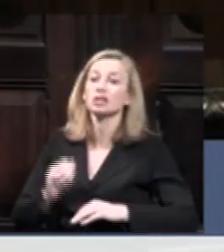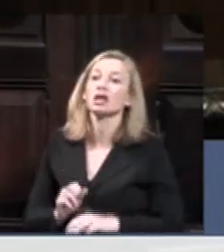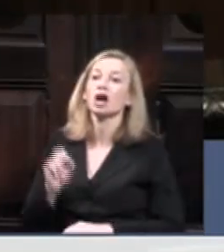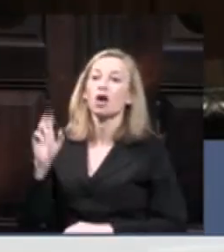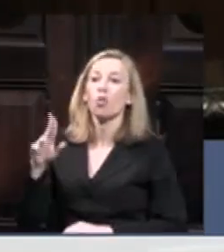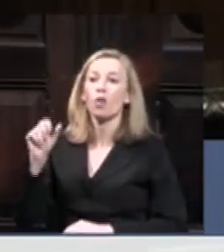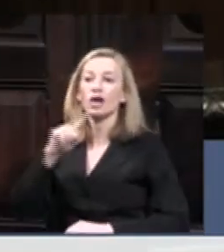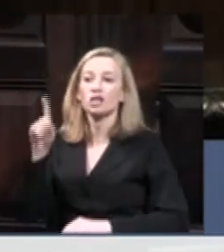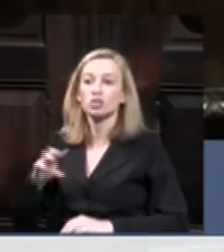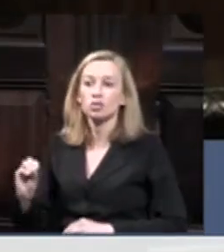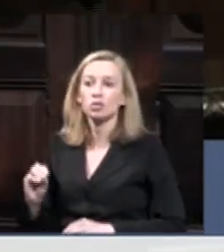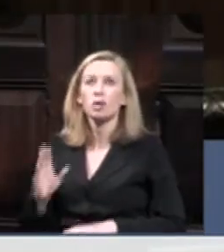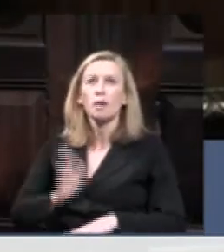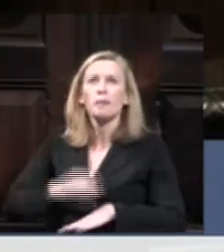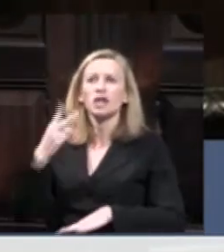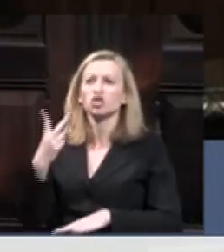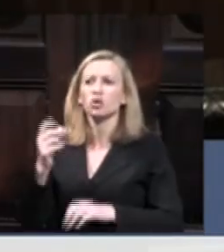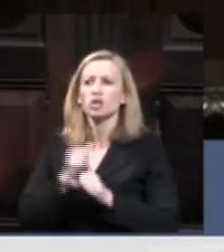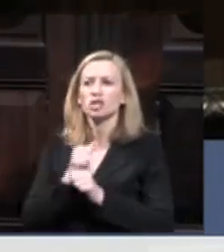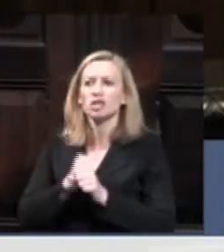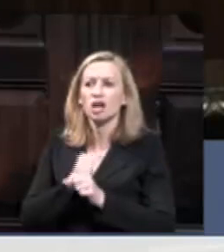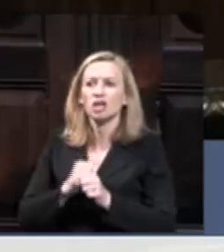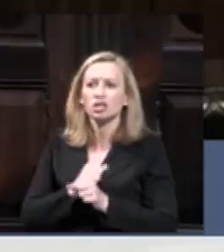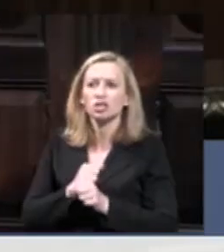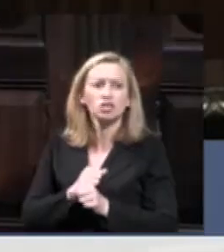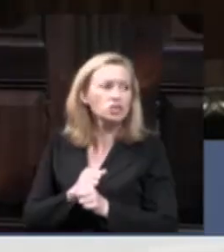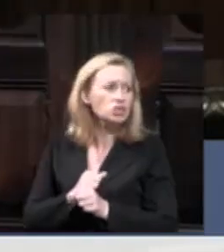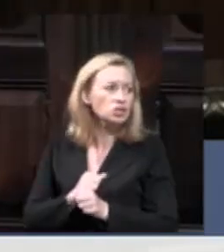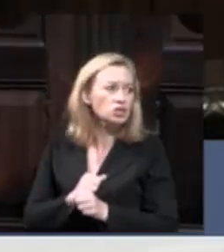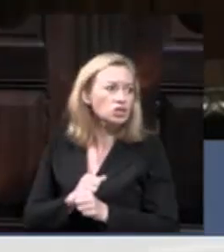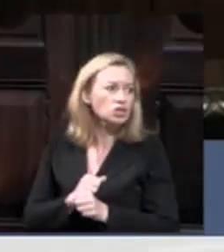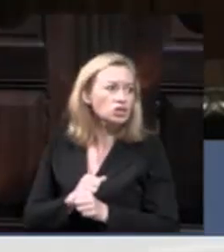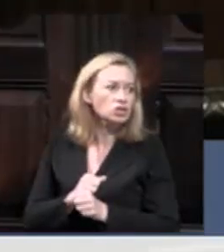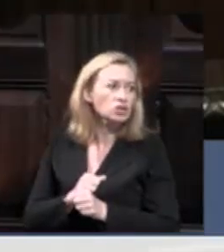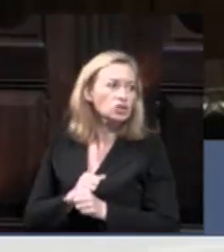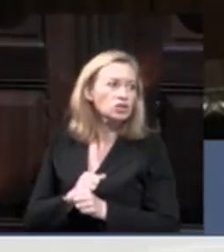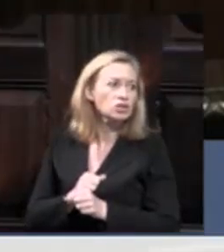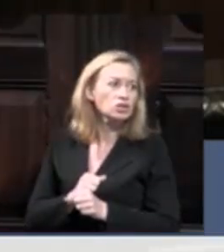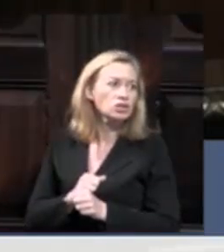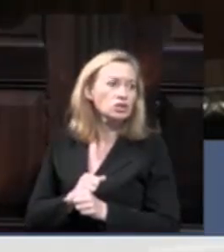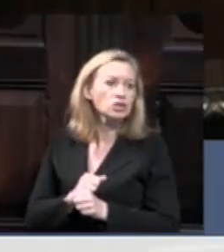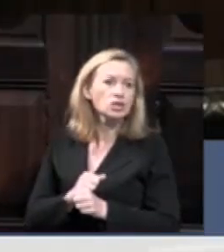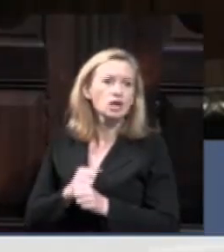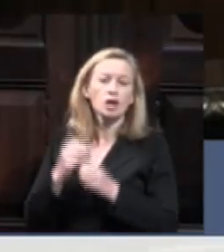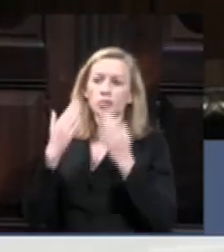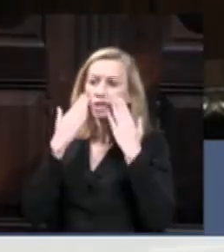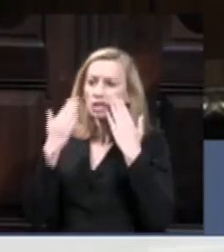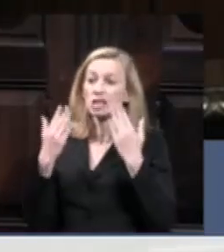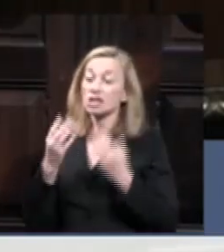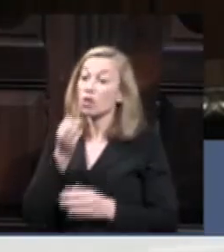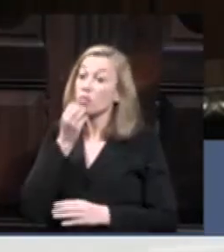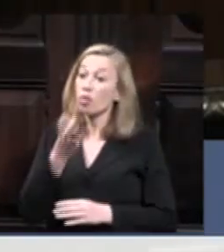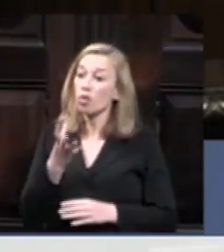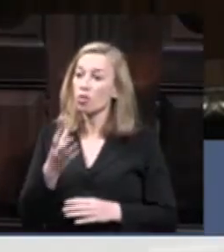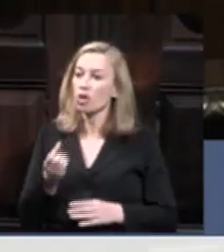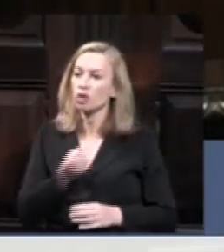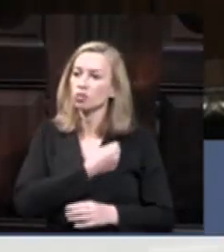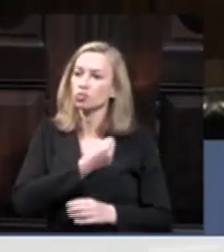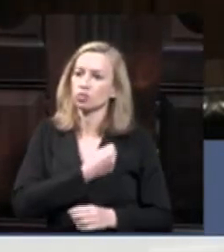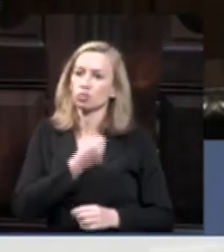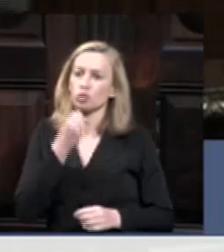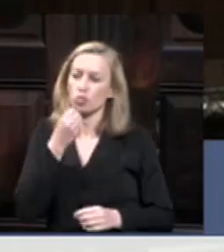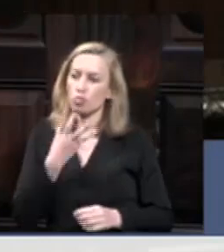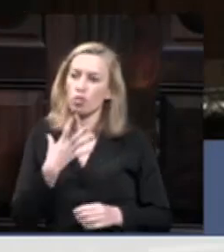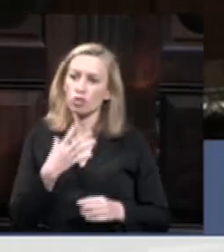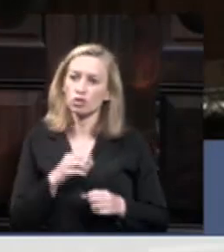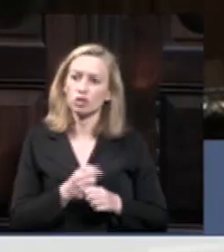em pouco mais de 10 anos, sem ter um campus até hoje, é uma referência na América Latina na pesquisa na área de polímeros.